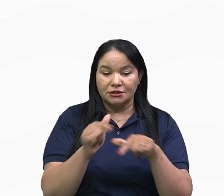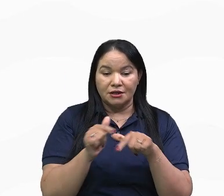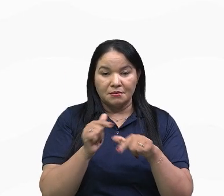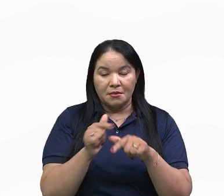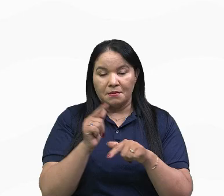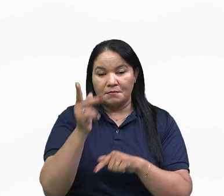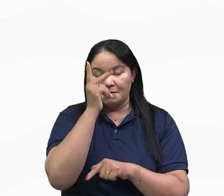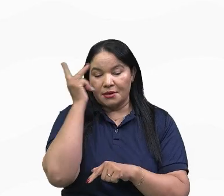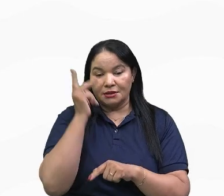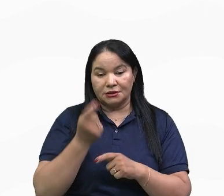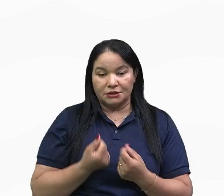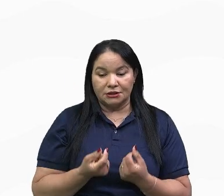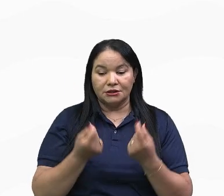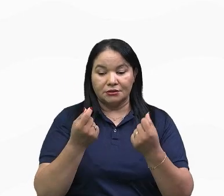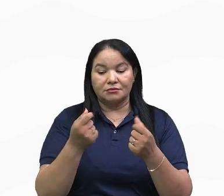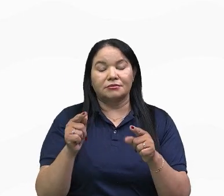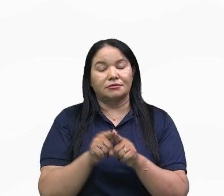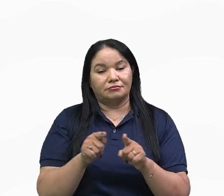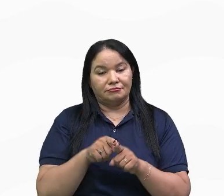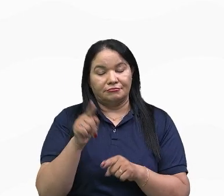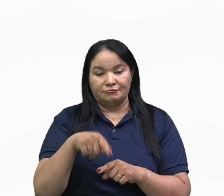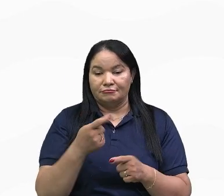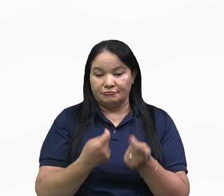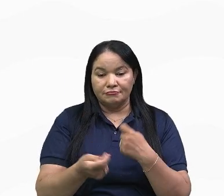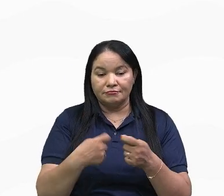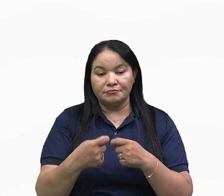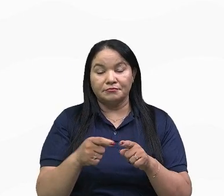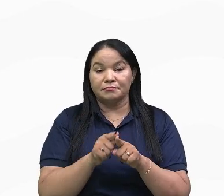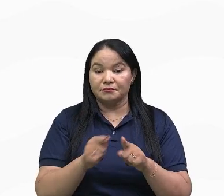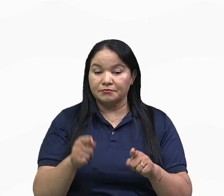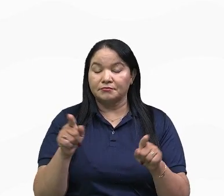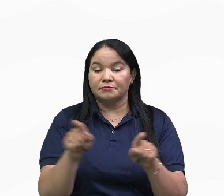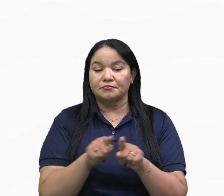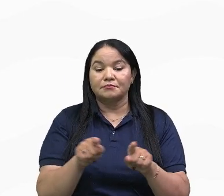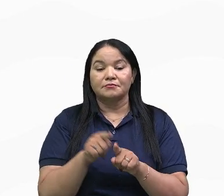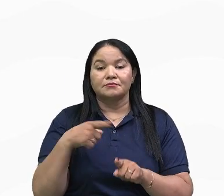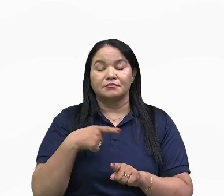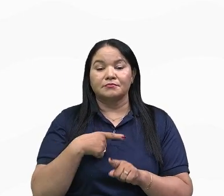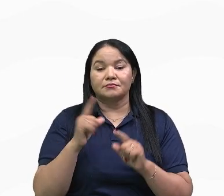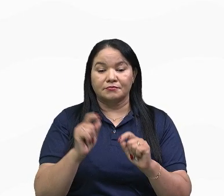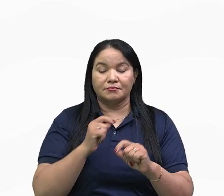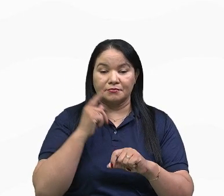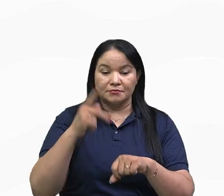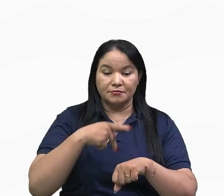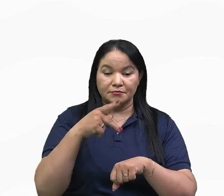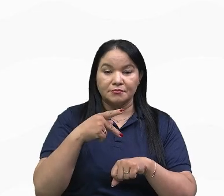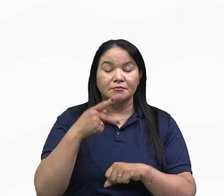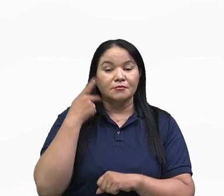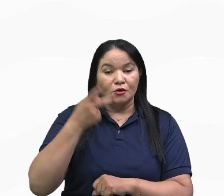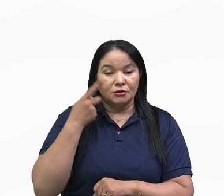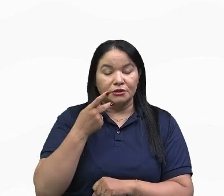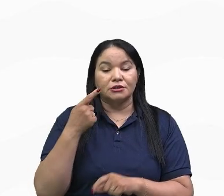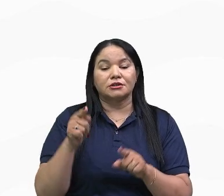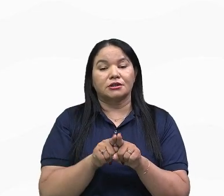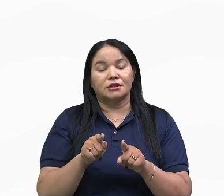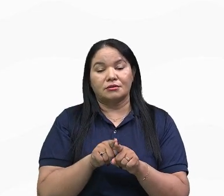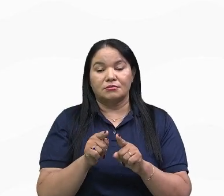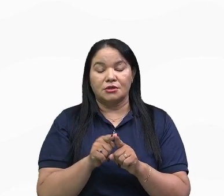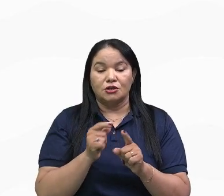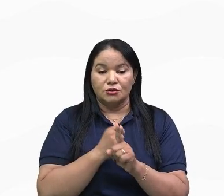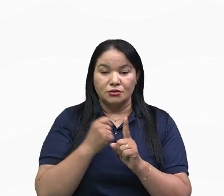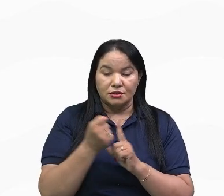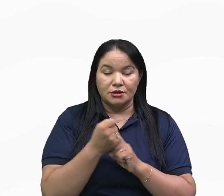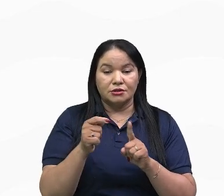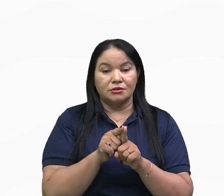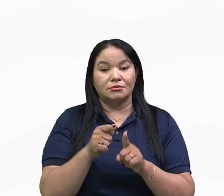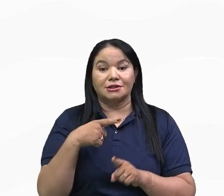Então, são as condições econômicas. Mas também temos aí as condições políticas, sociais, por exemplo, guerras. Quem é